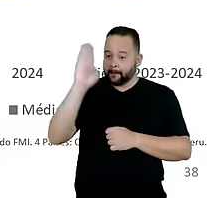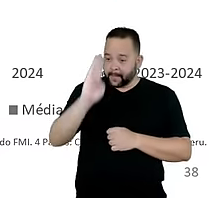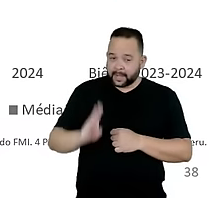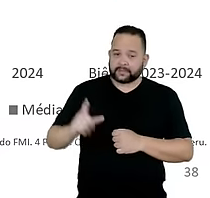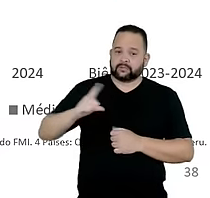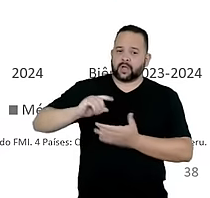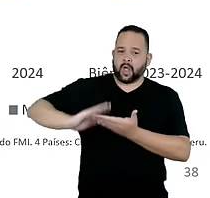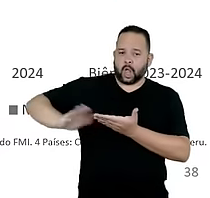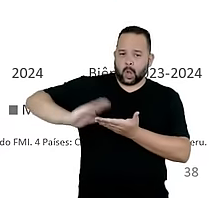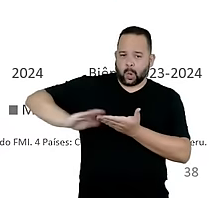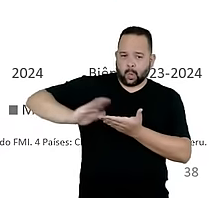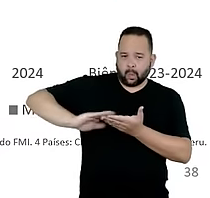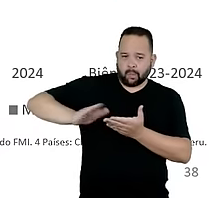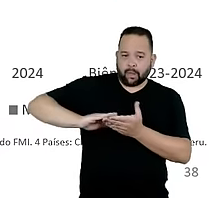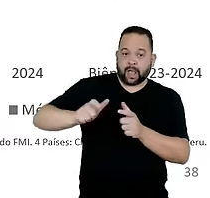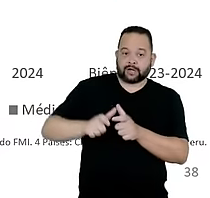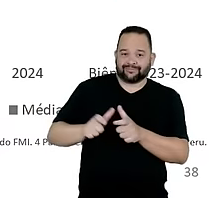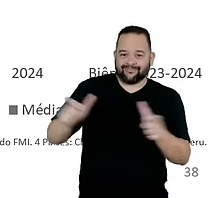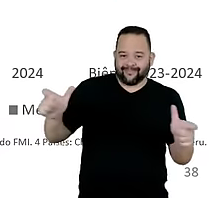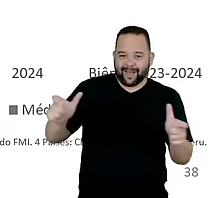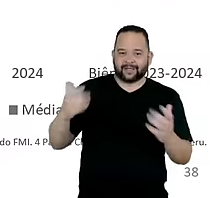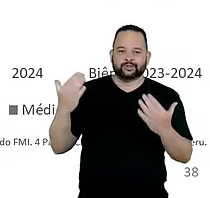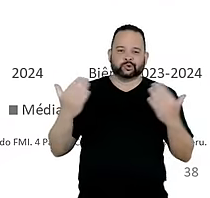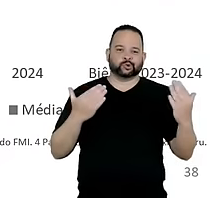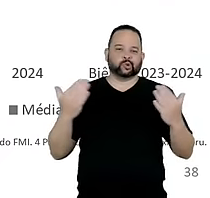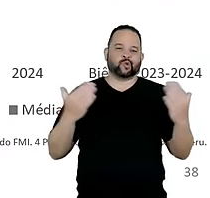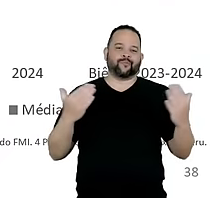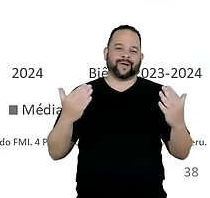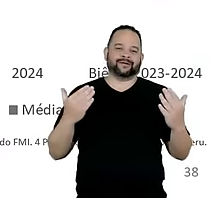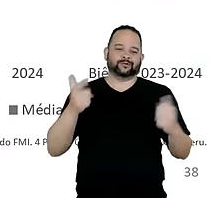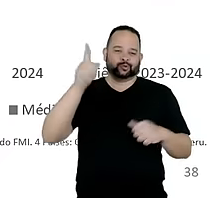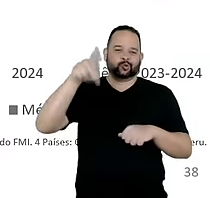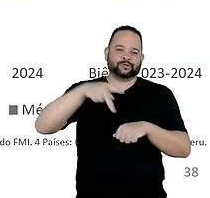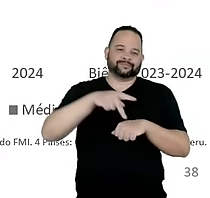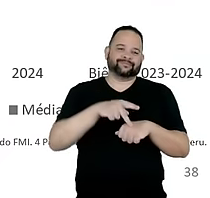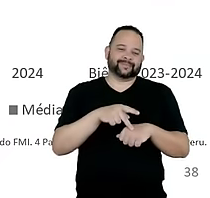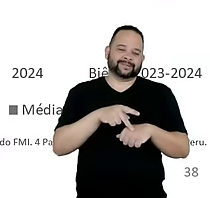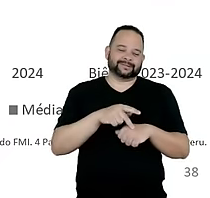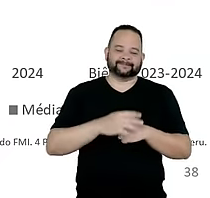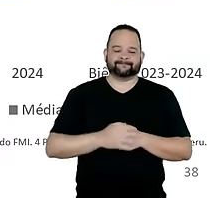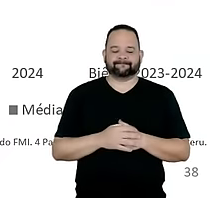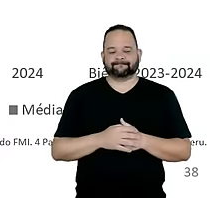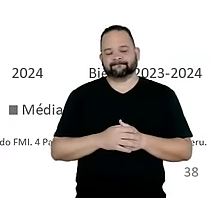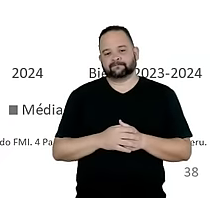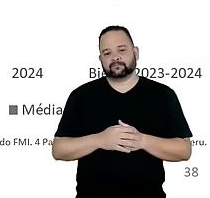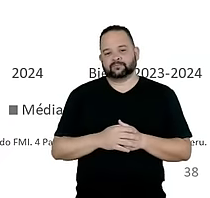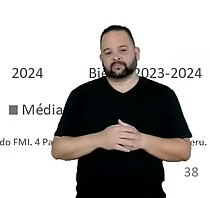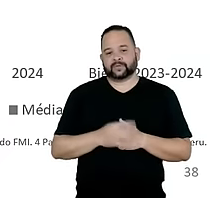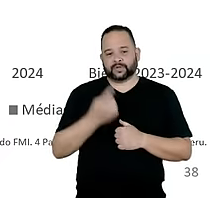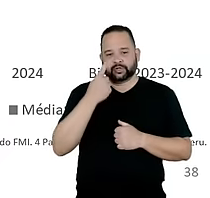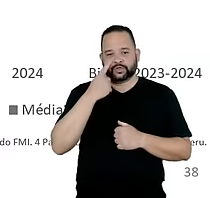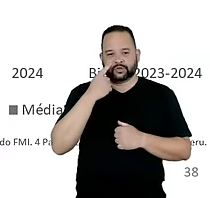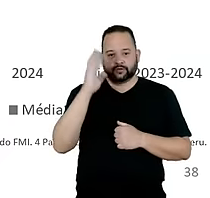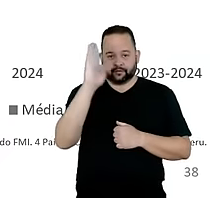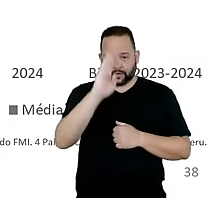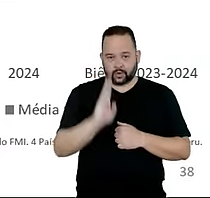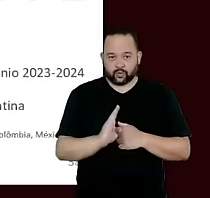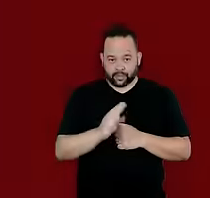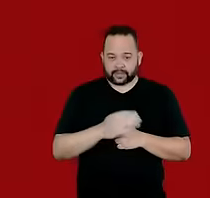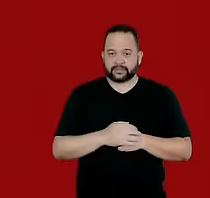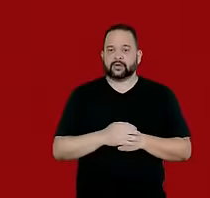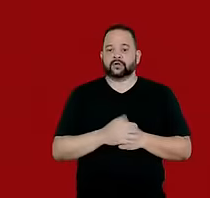ou seja um uma vinculação de gasto bem maior que o resto do mundo emergente também a gente vê que o Brasil em termos de medida fiscais de